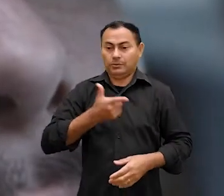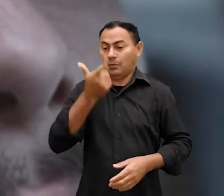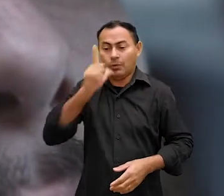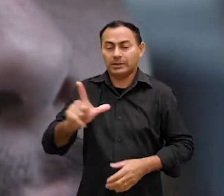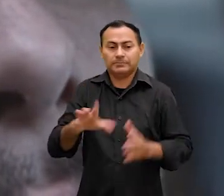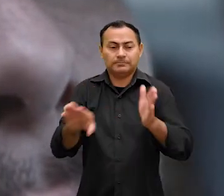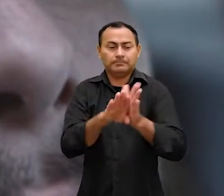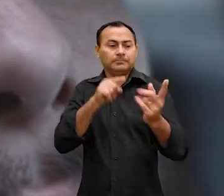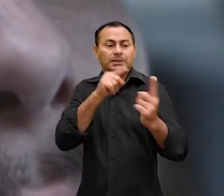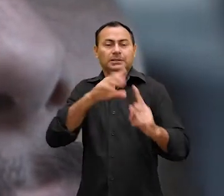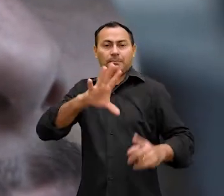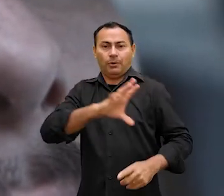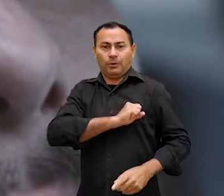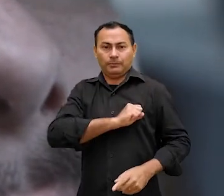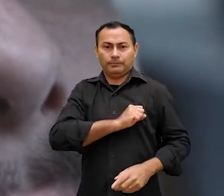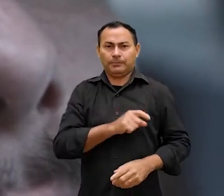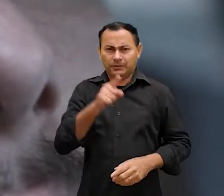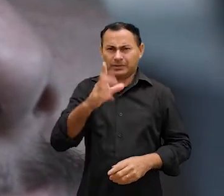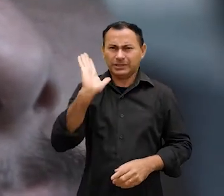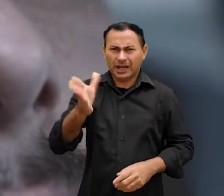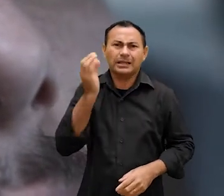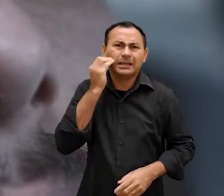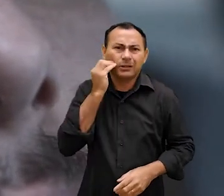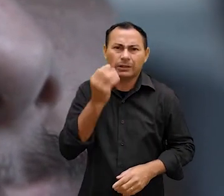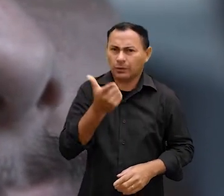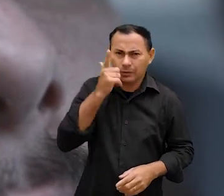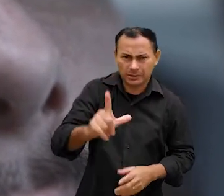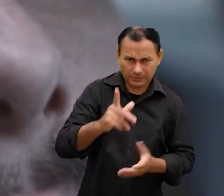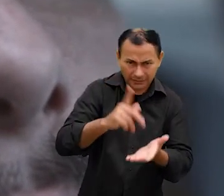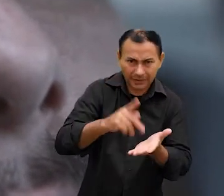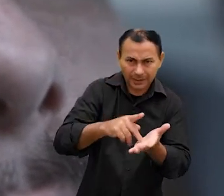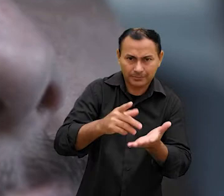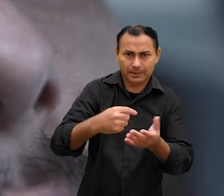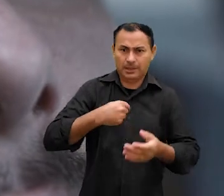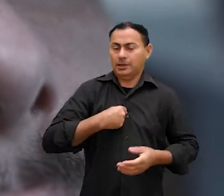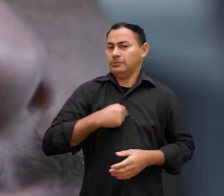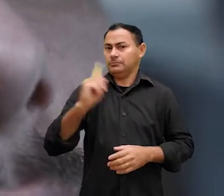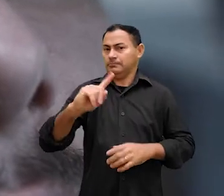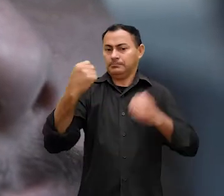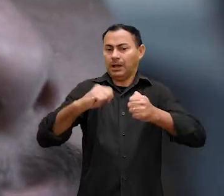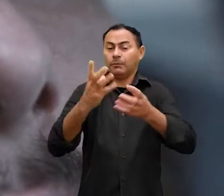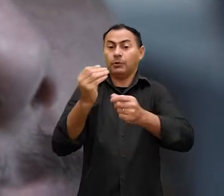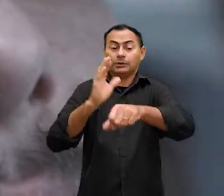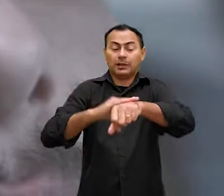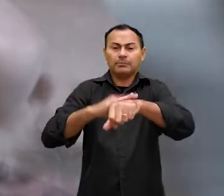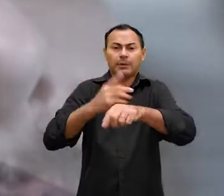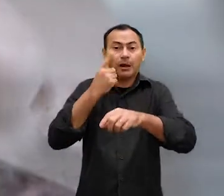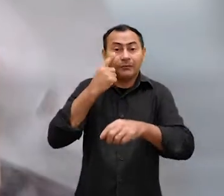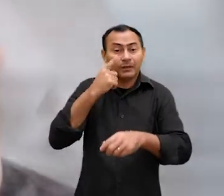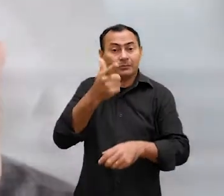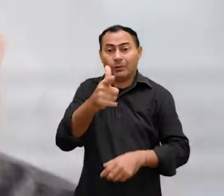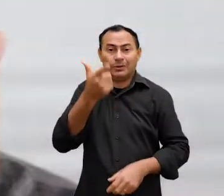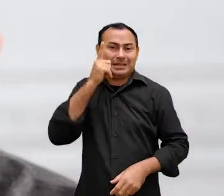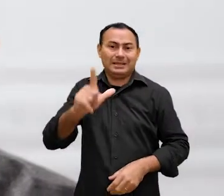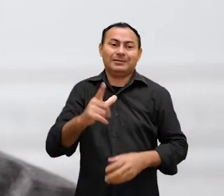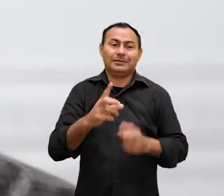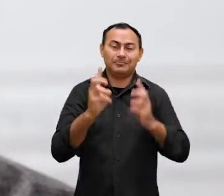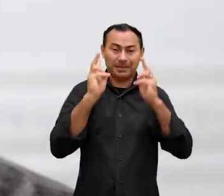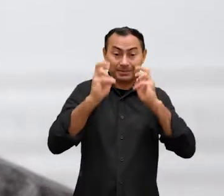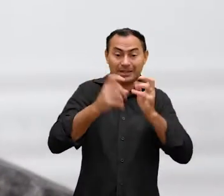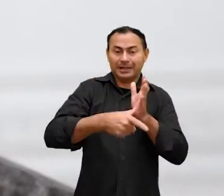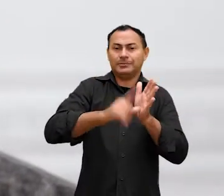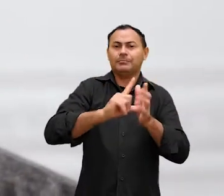consigo atingir este amor. Você já tentou e não conseguiu, não foi? Eu não precisei de muito tempo para ver que não conseguiria. Mas